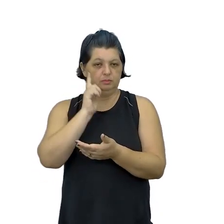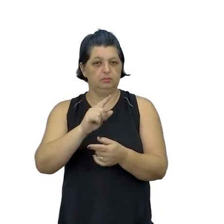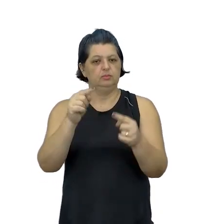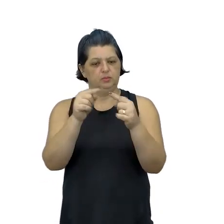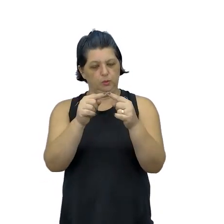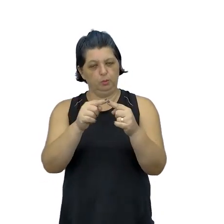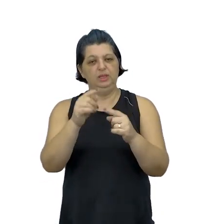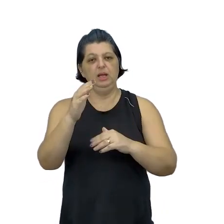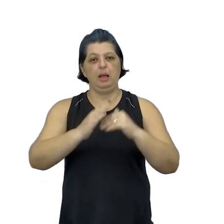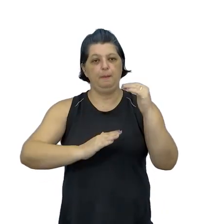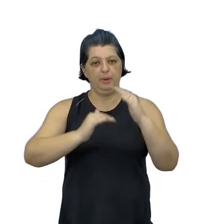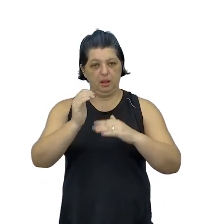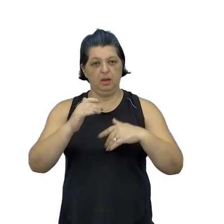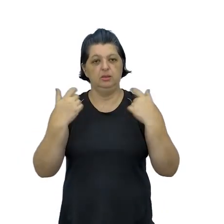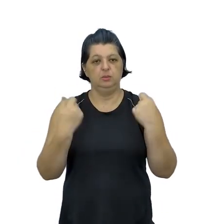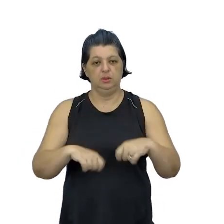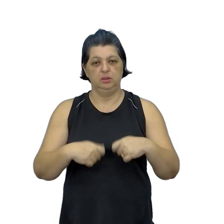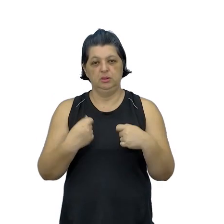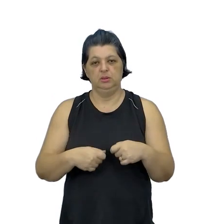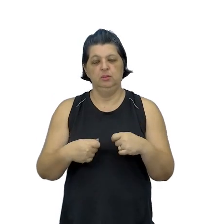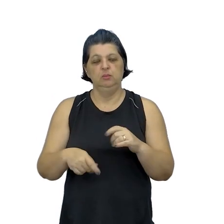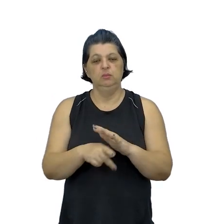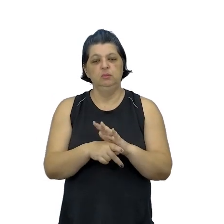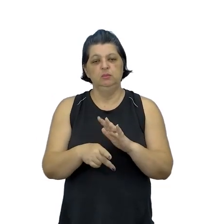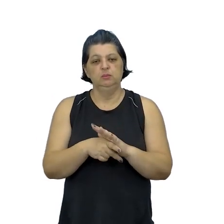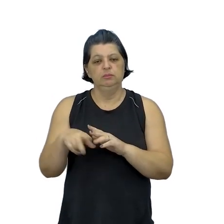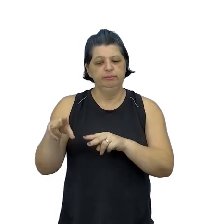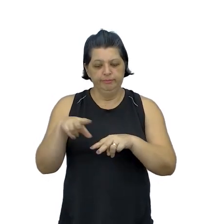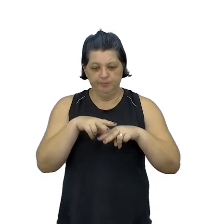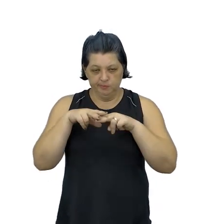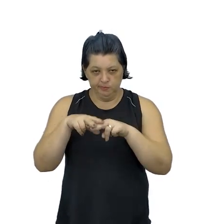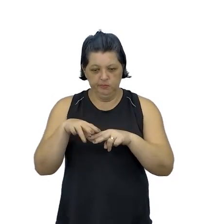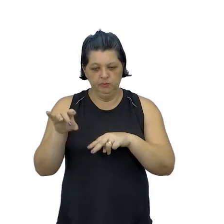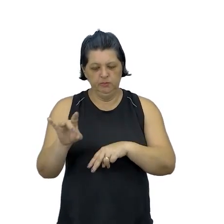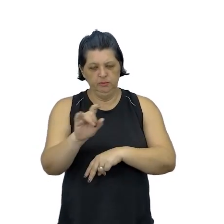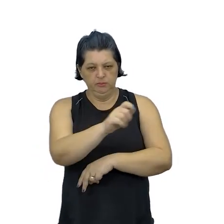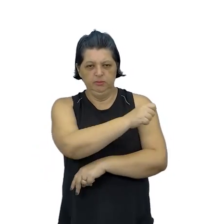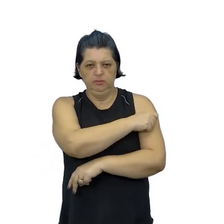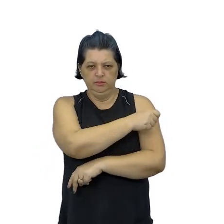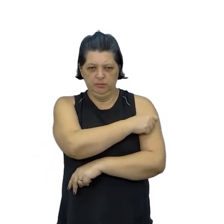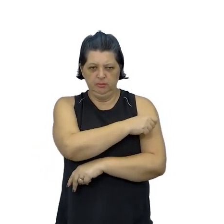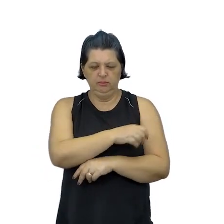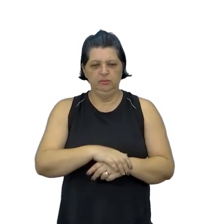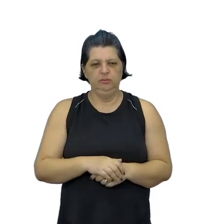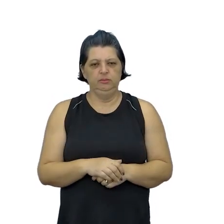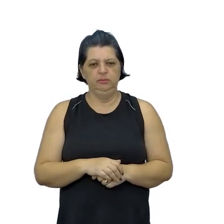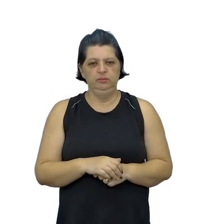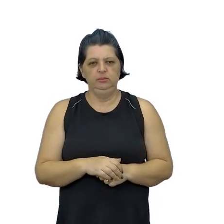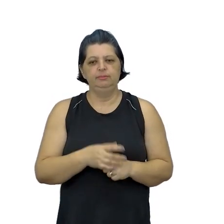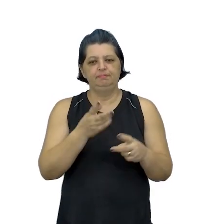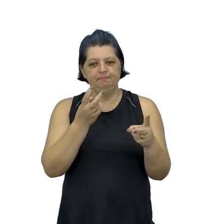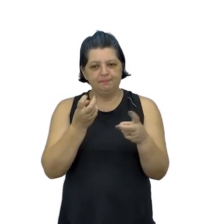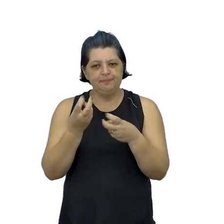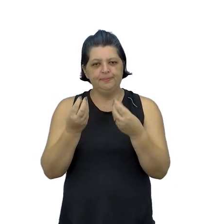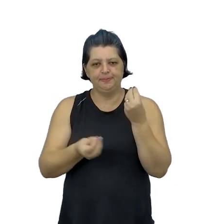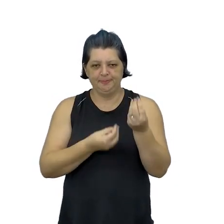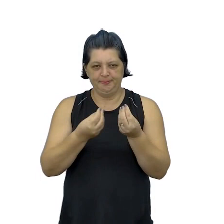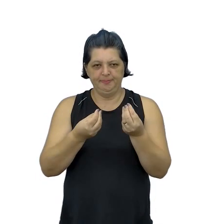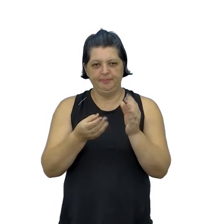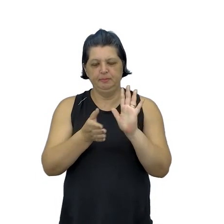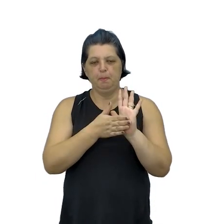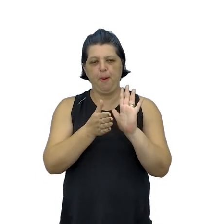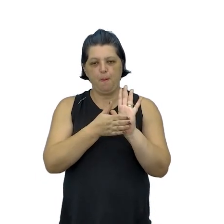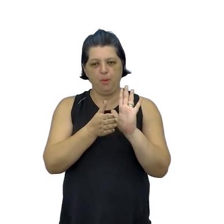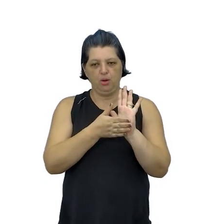habilidades necessárias para serem retomadas com os estudantes. Então, observar a trajetória proposta